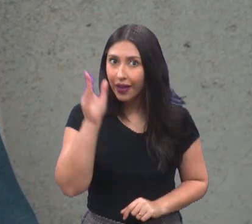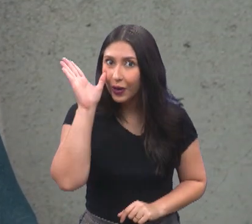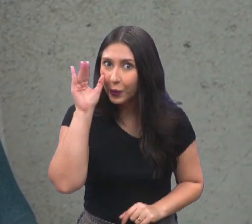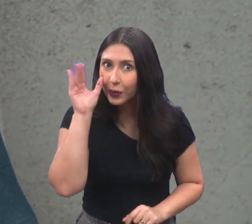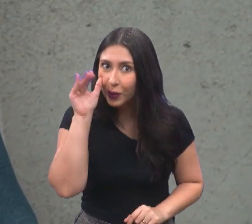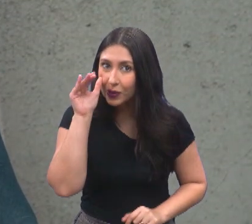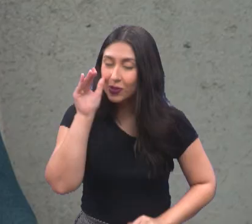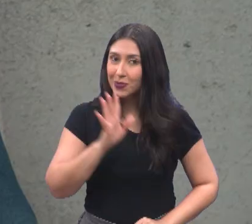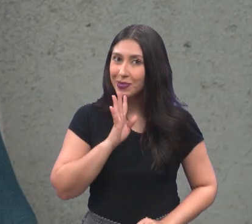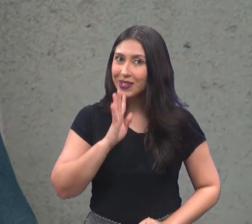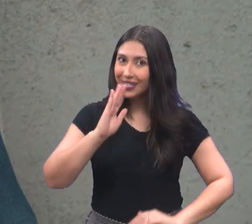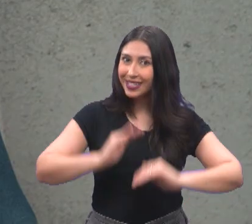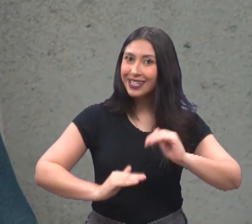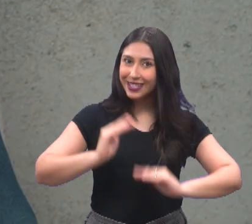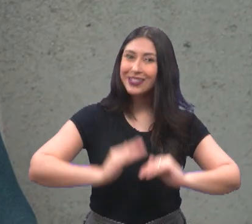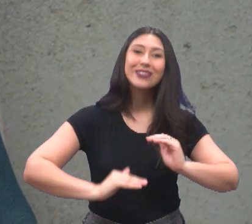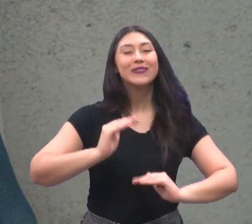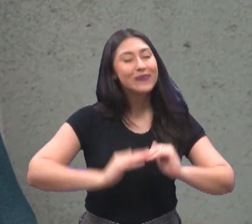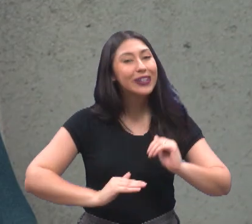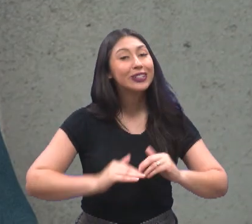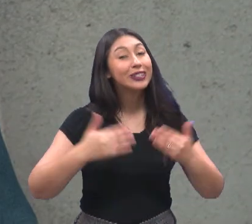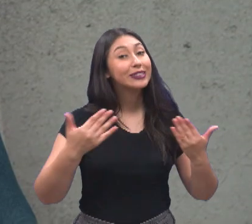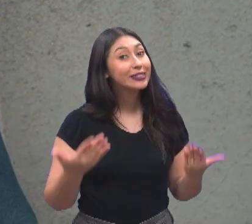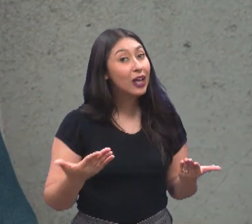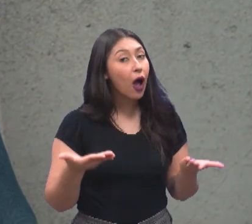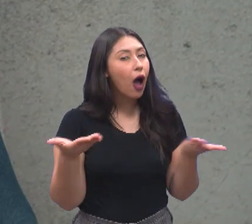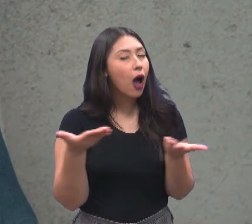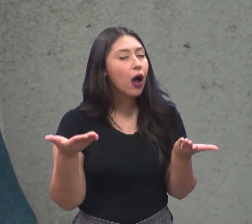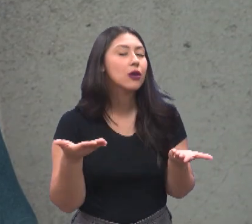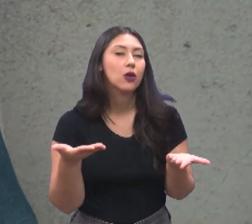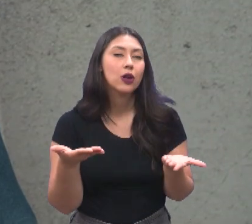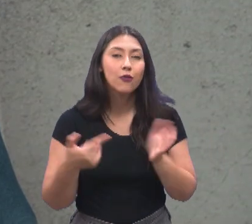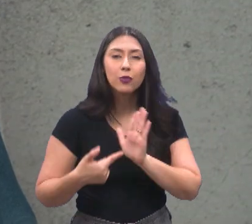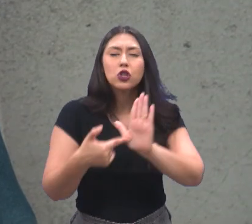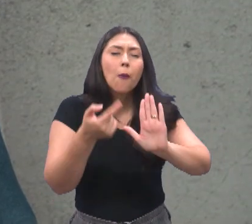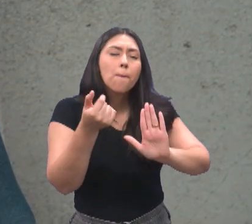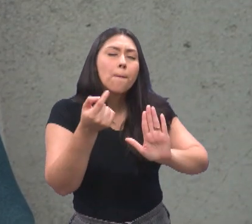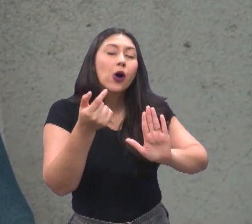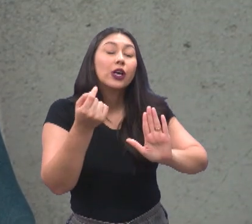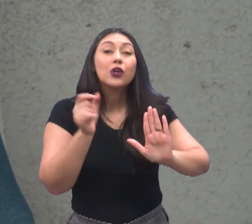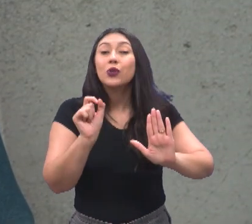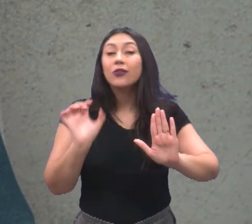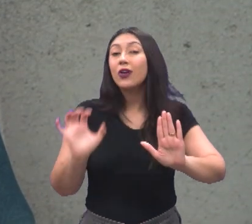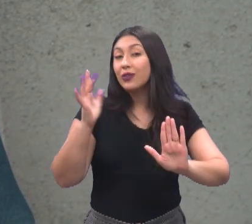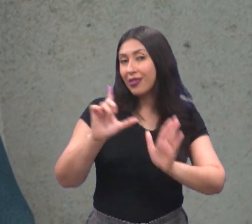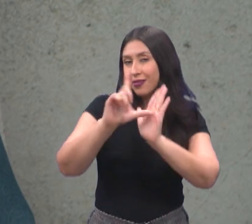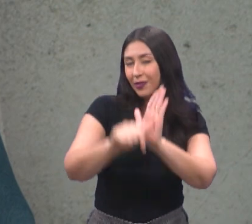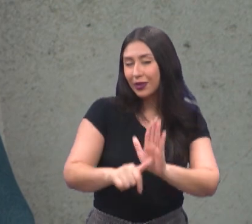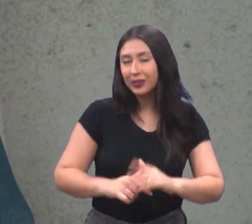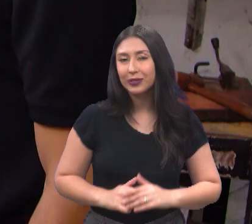na prática como é que é esse trabalho de um ourives. Então você vai conferir depois do intervalo no quadro Mercado na Prática. Olha só um